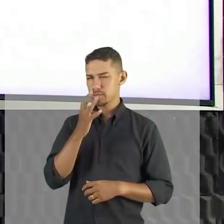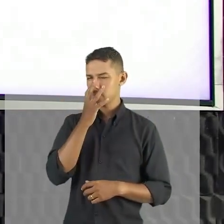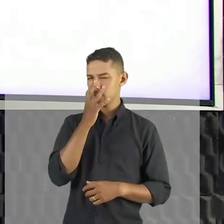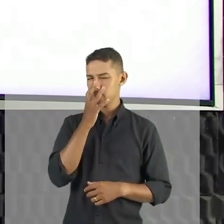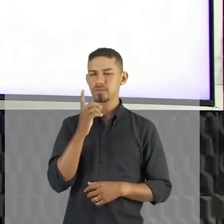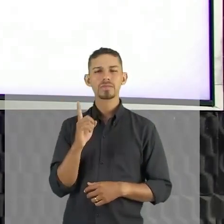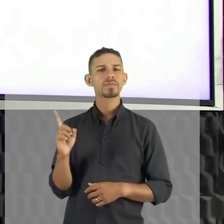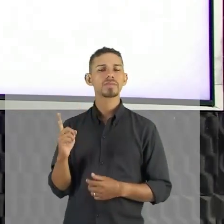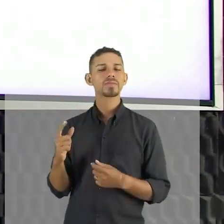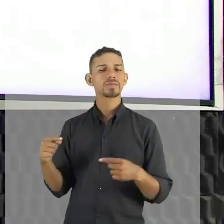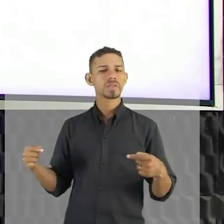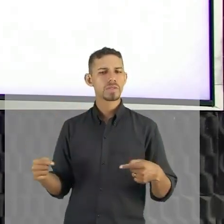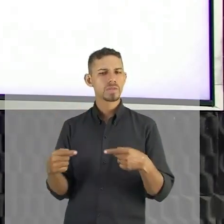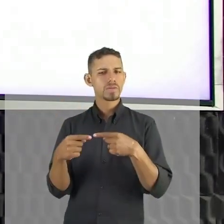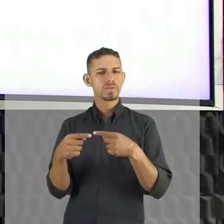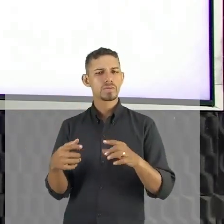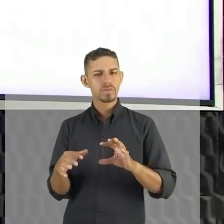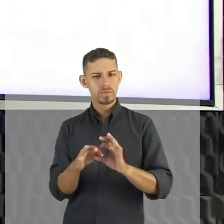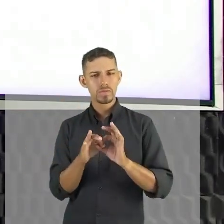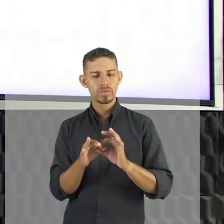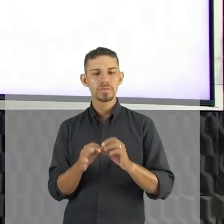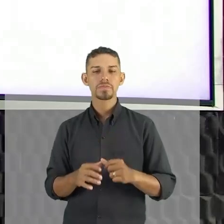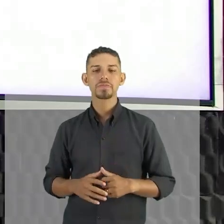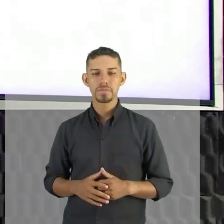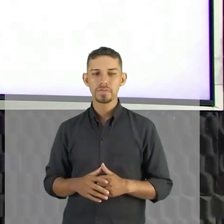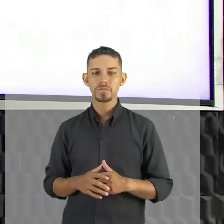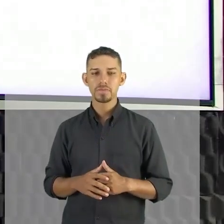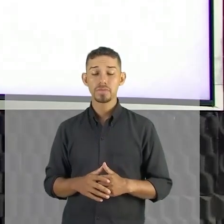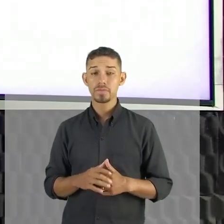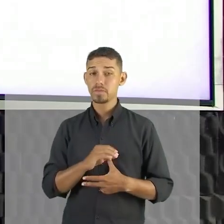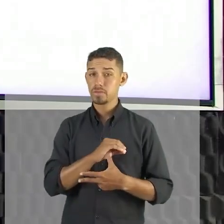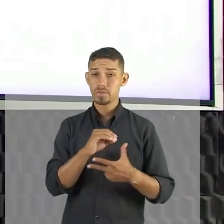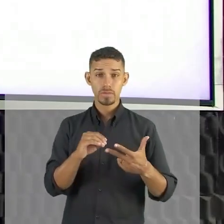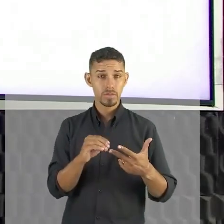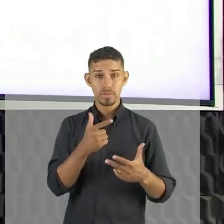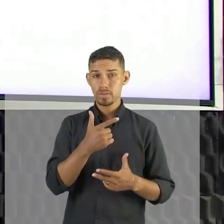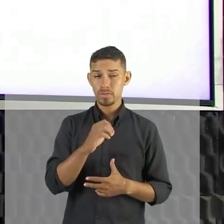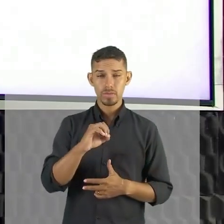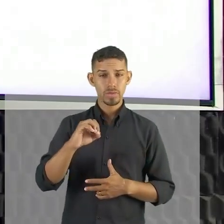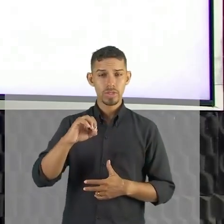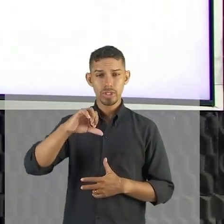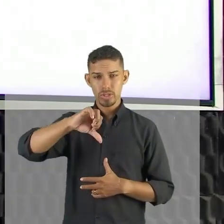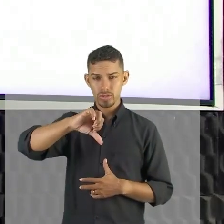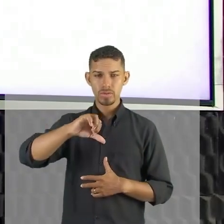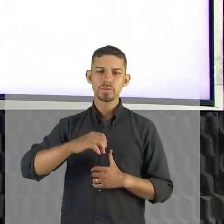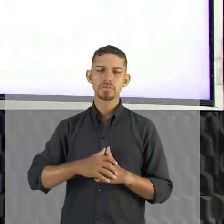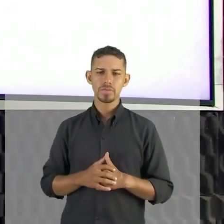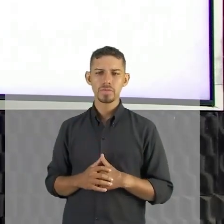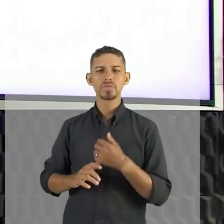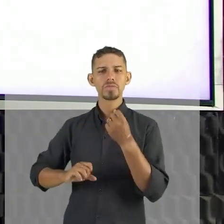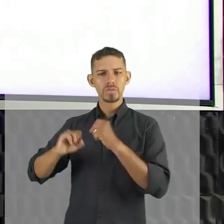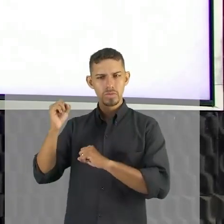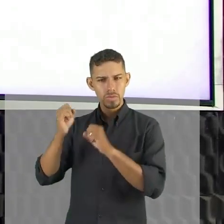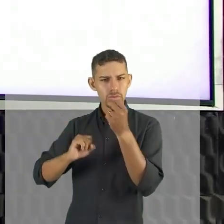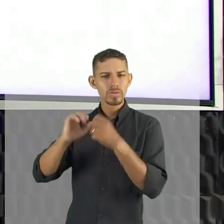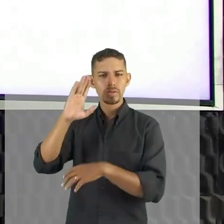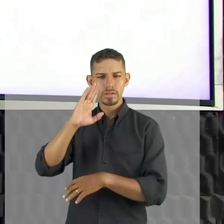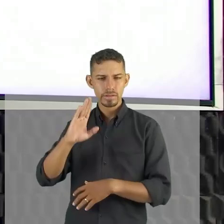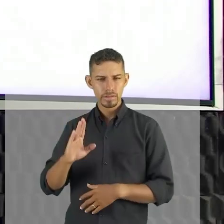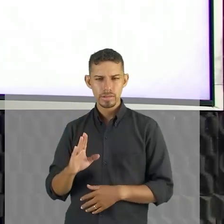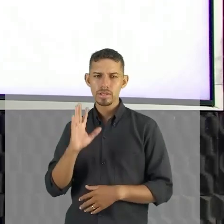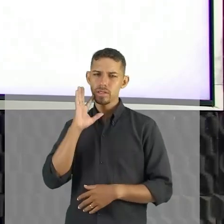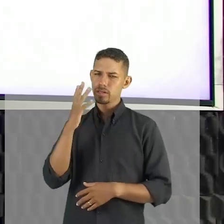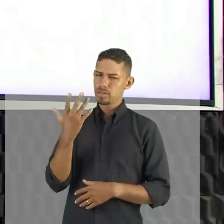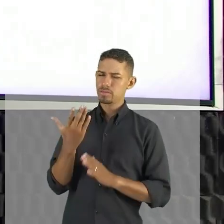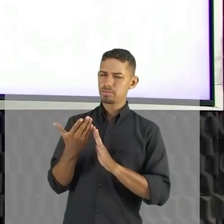coisa está ligada à outra, gente, tá? Então, Enem 2009, a industrialização do Brasil é um fenômeno recente e